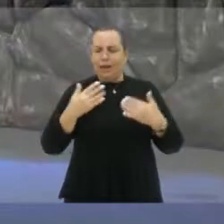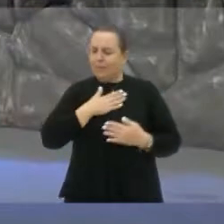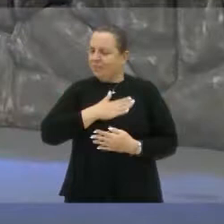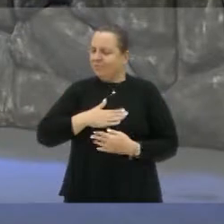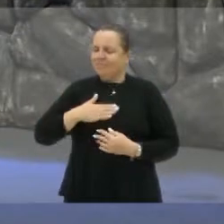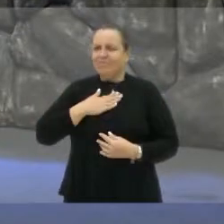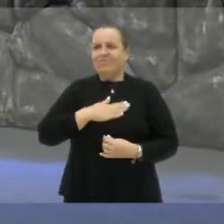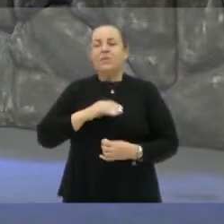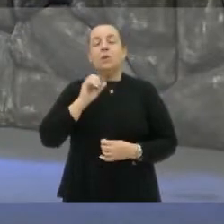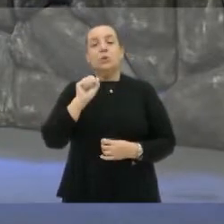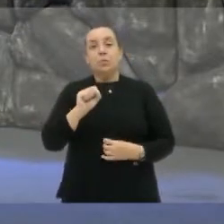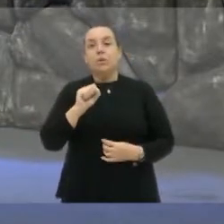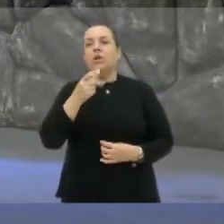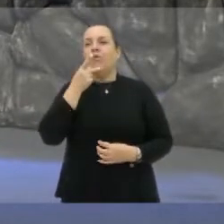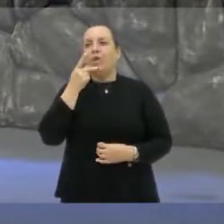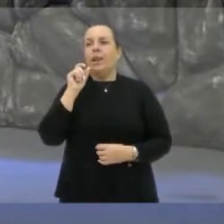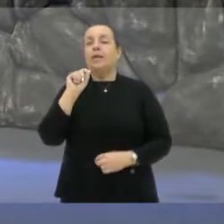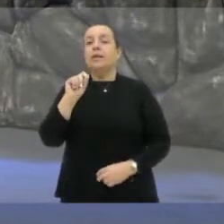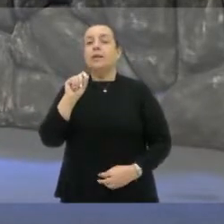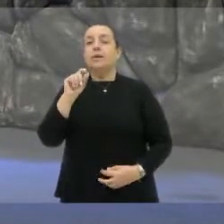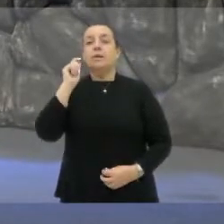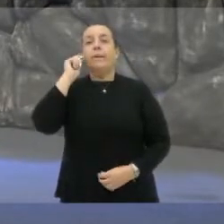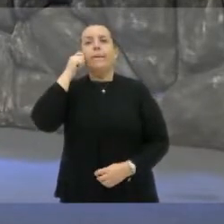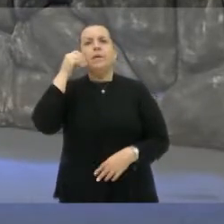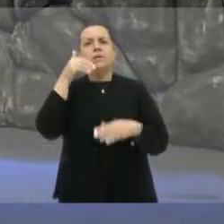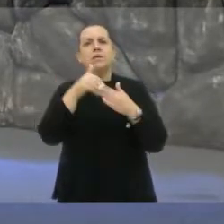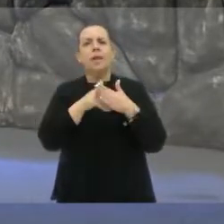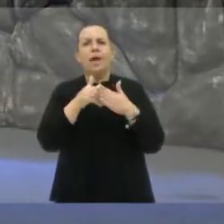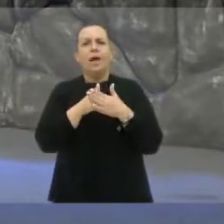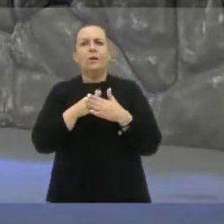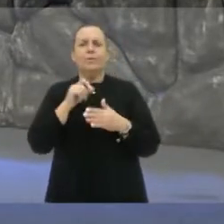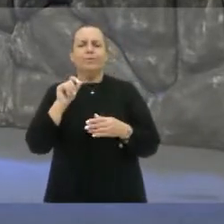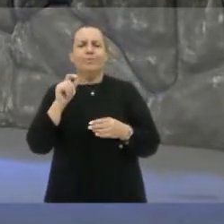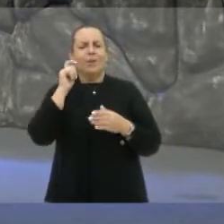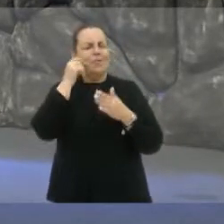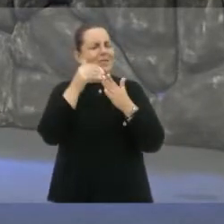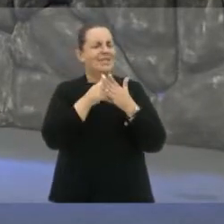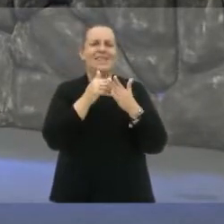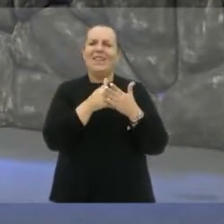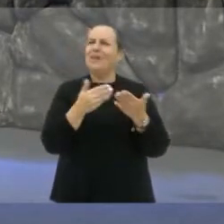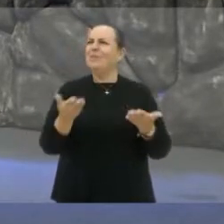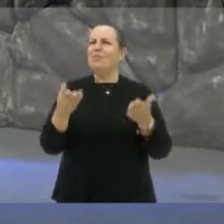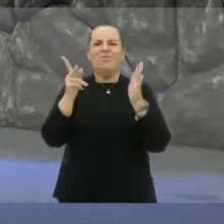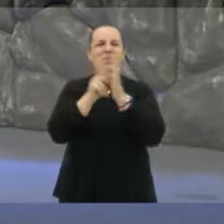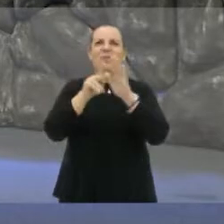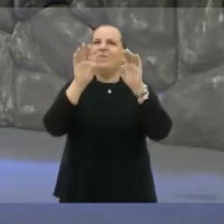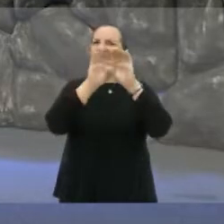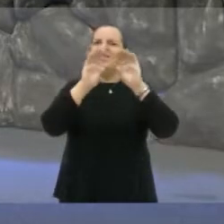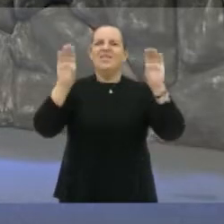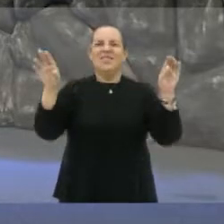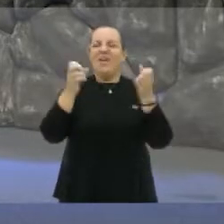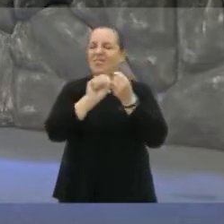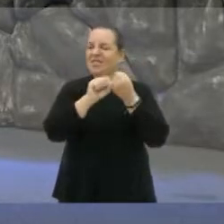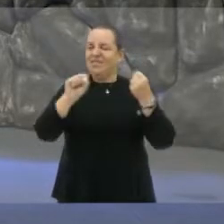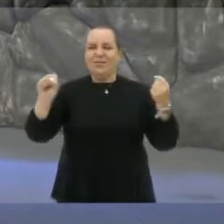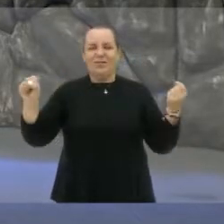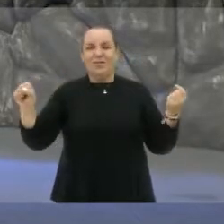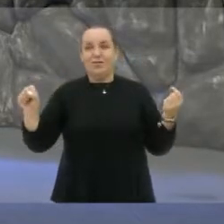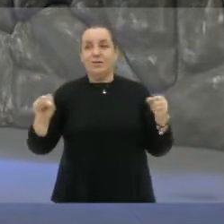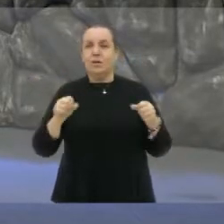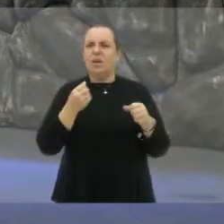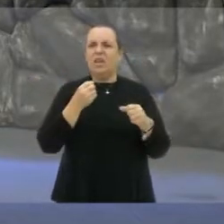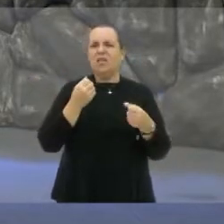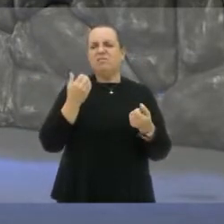poder falar deste mistério, né? Mistério tão excelso, mistério tão grandioso, que talvez